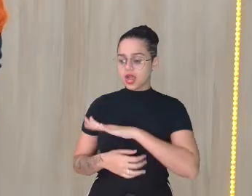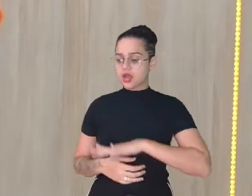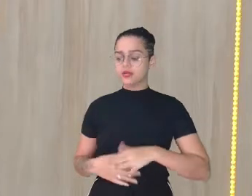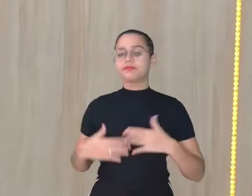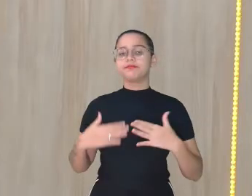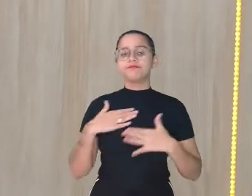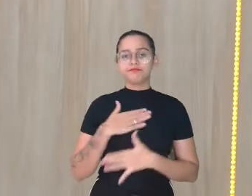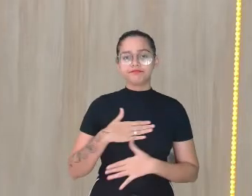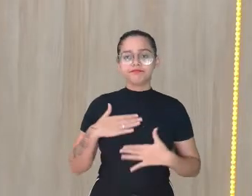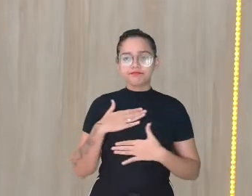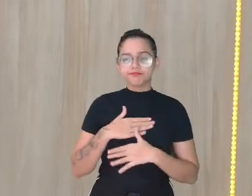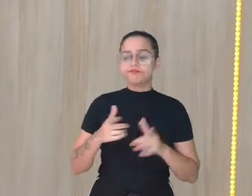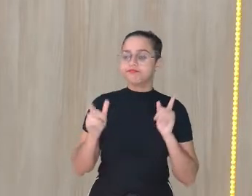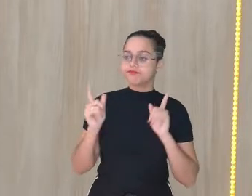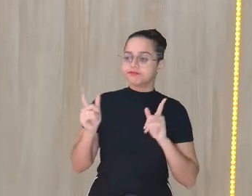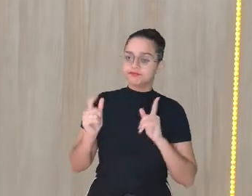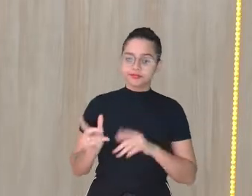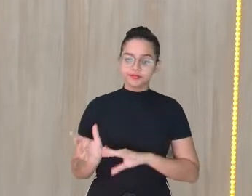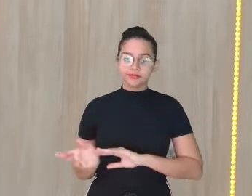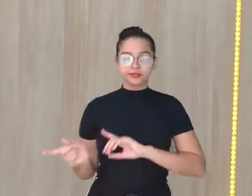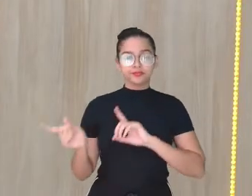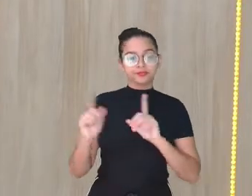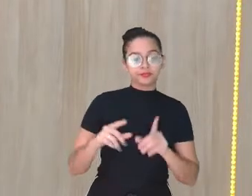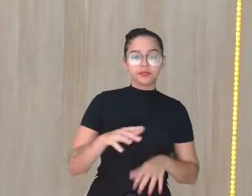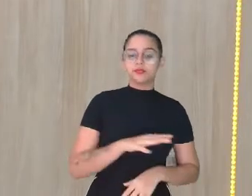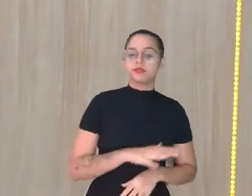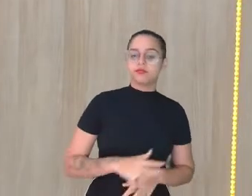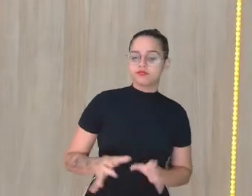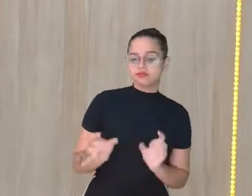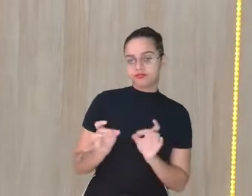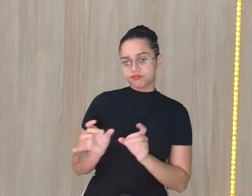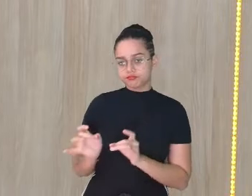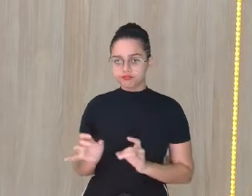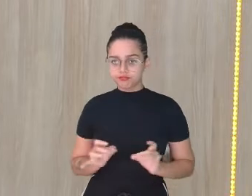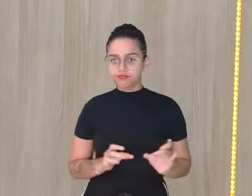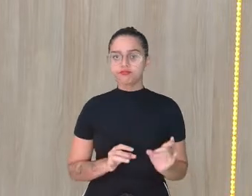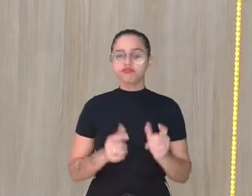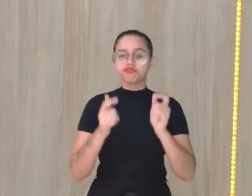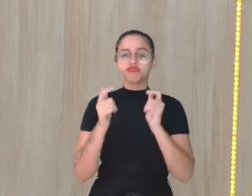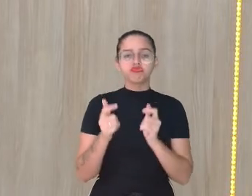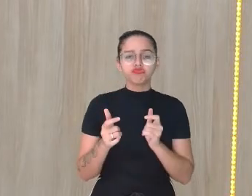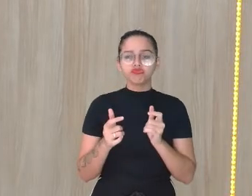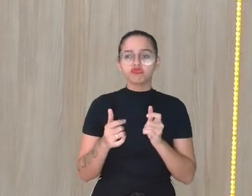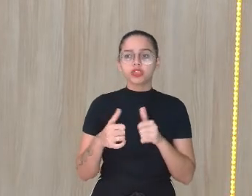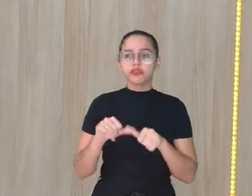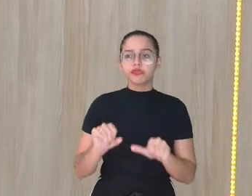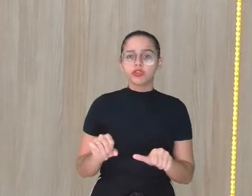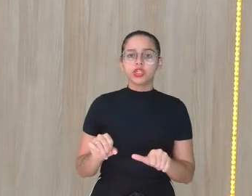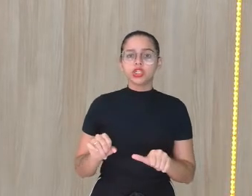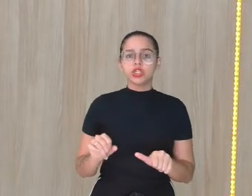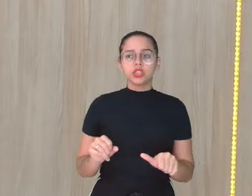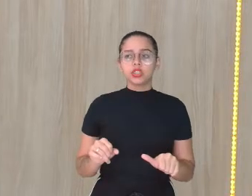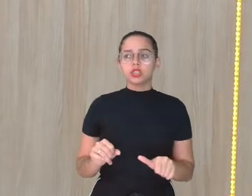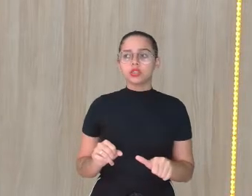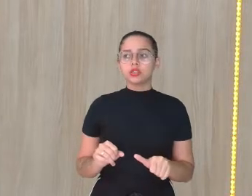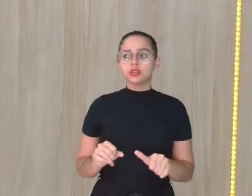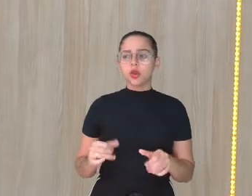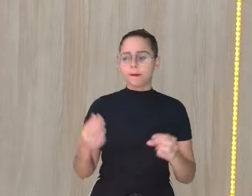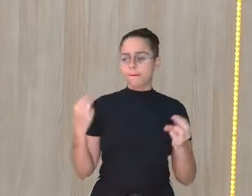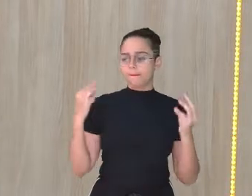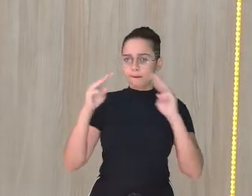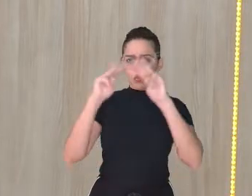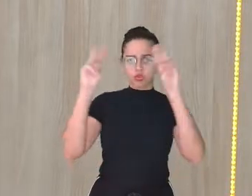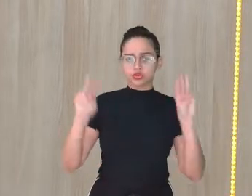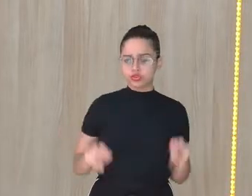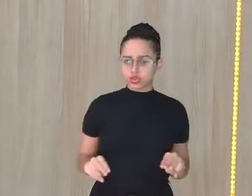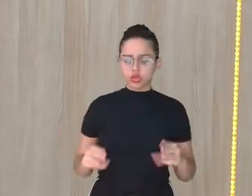lazer e a área comercial, aonde vão ficar os museus, aonde